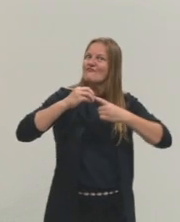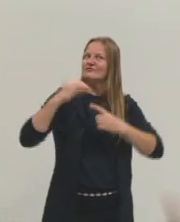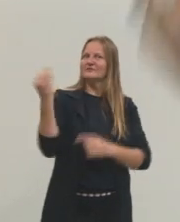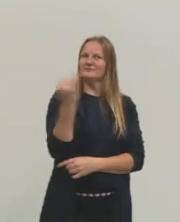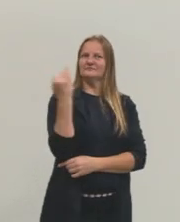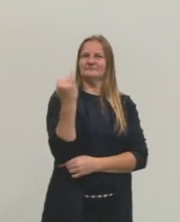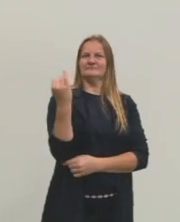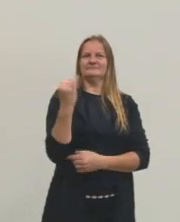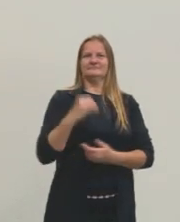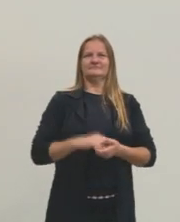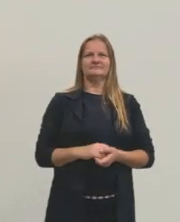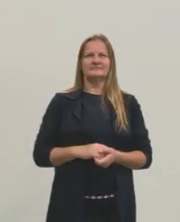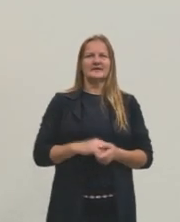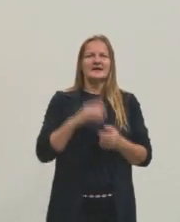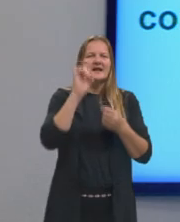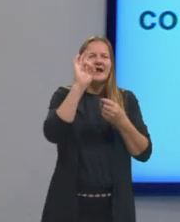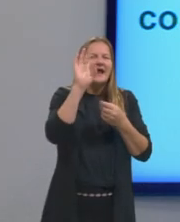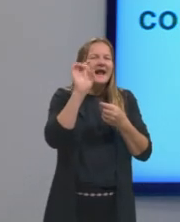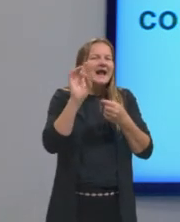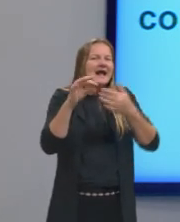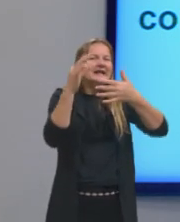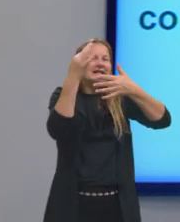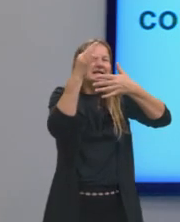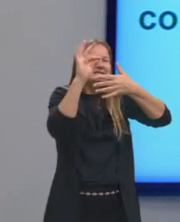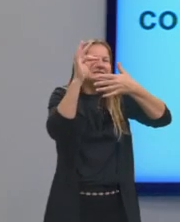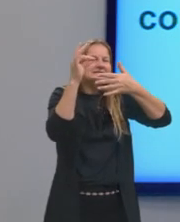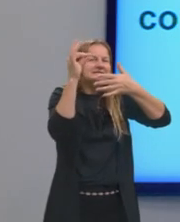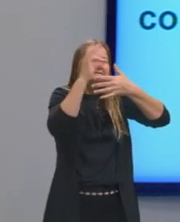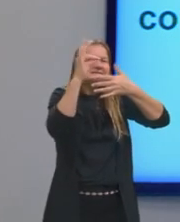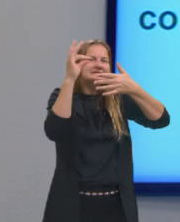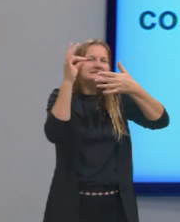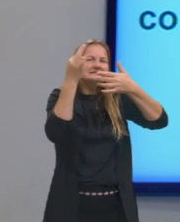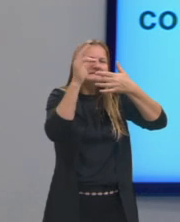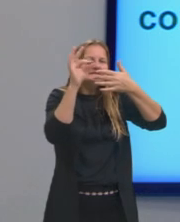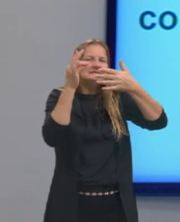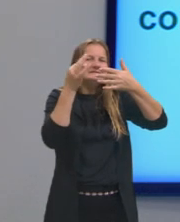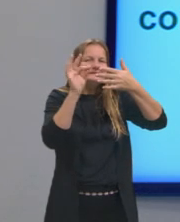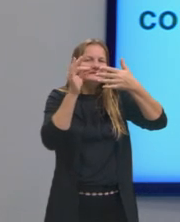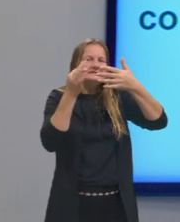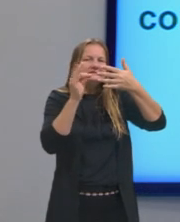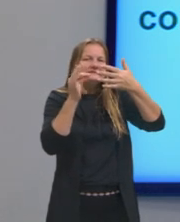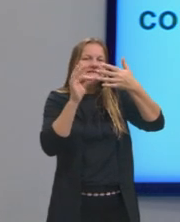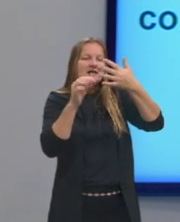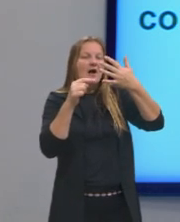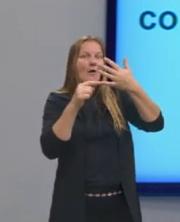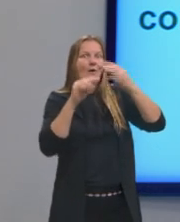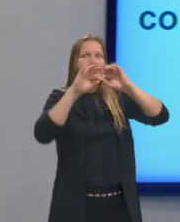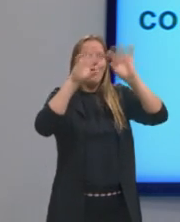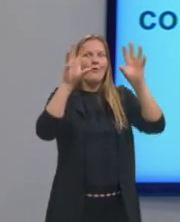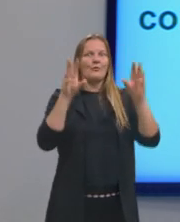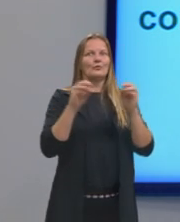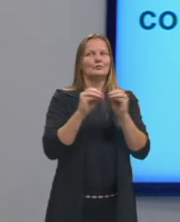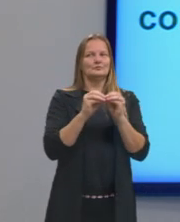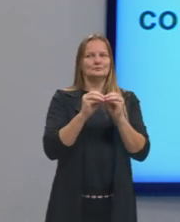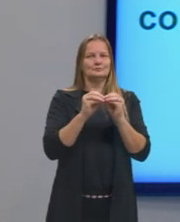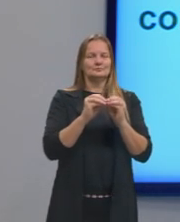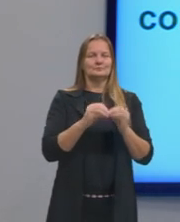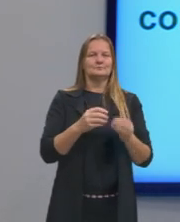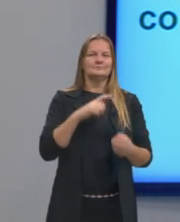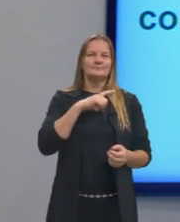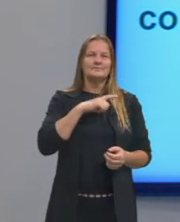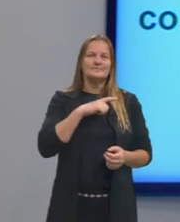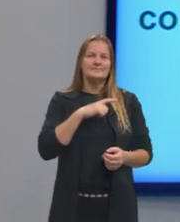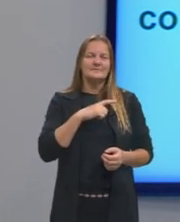Mas cada detalhe ele deve ser observado para que eu chegue na conclusão essa conclusão